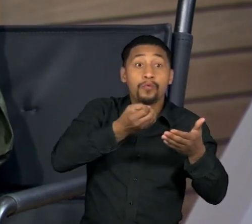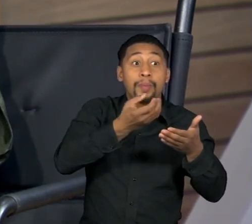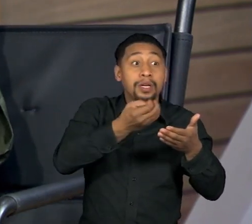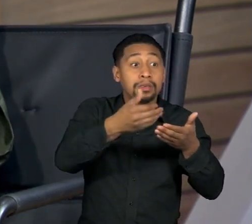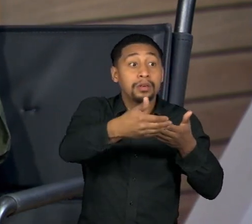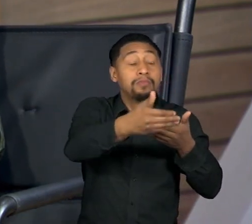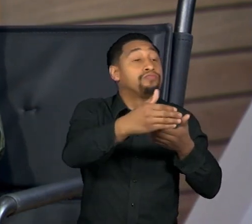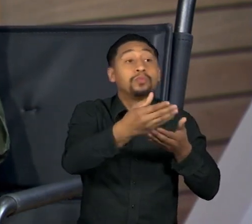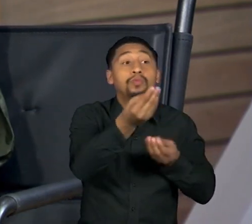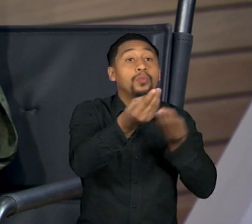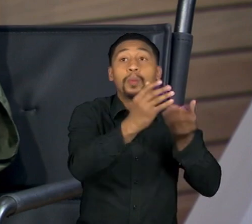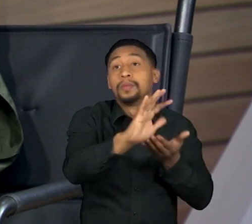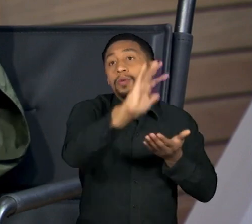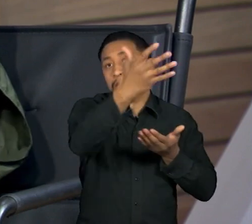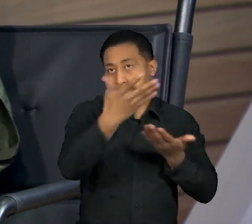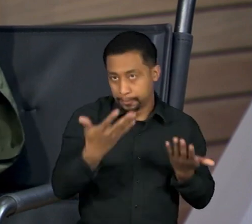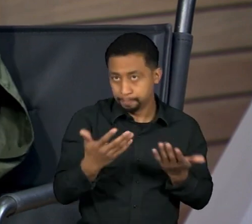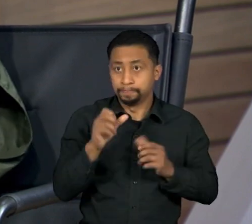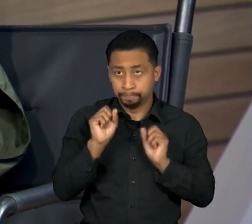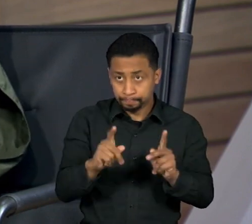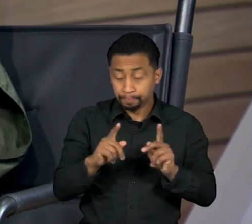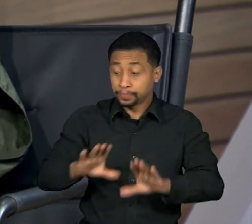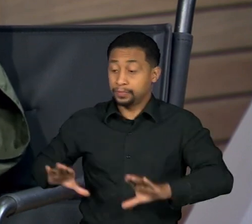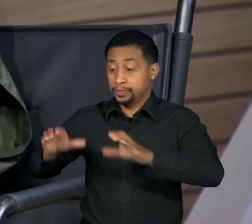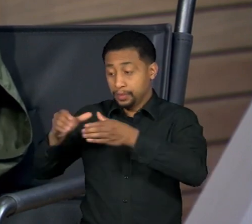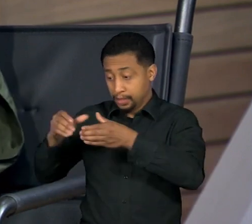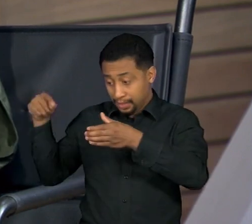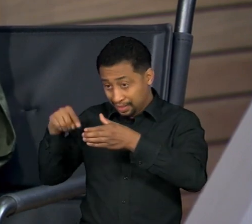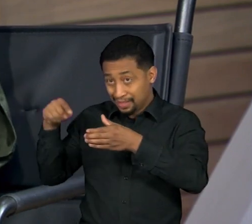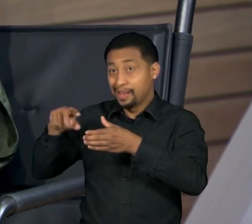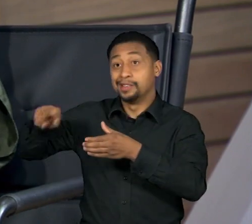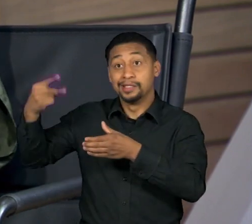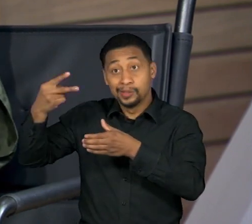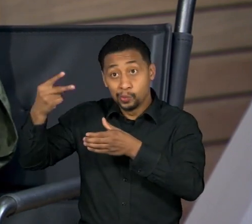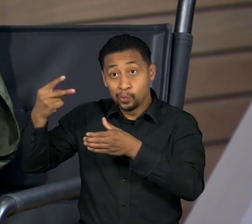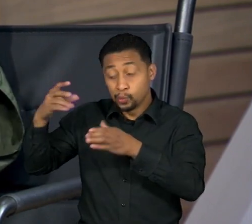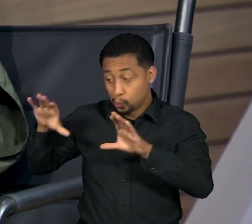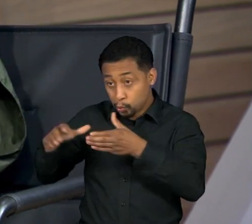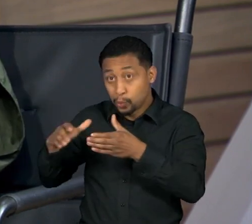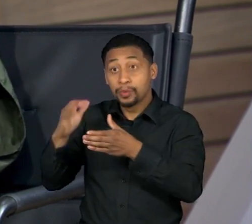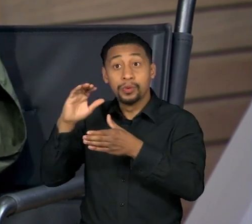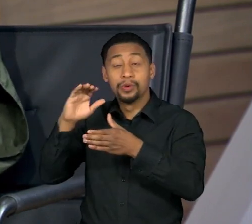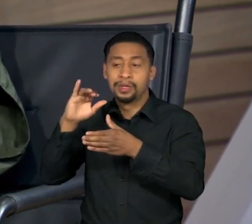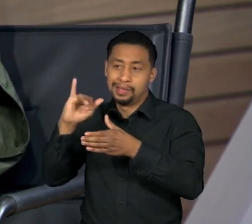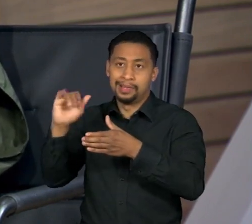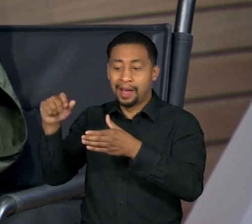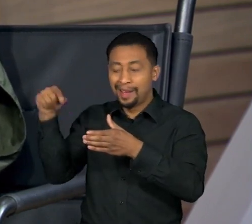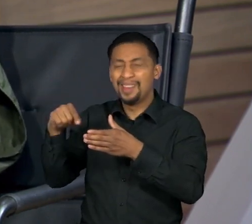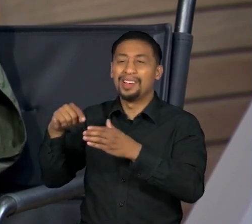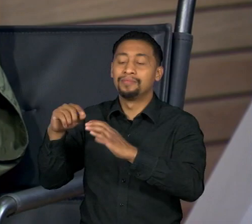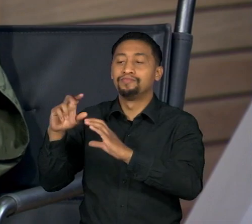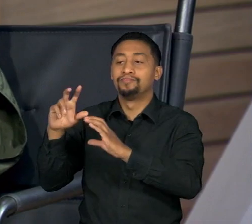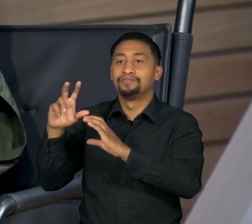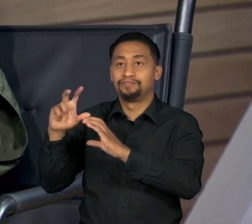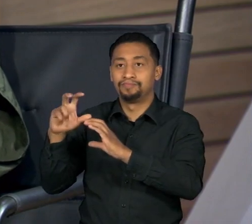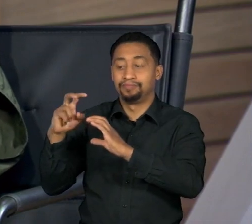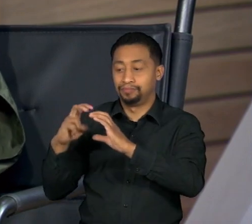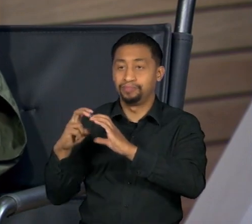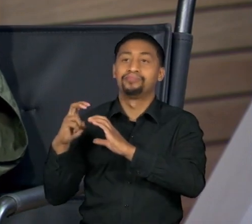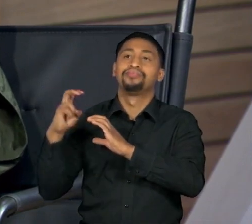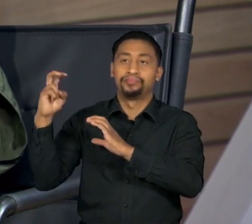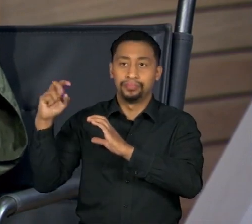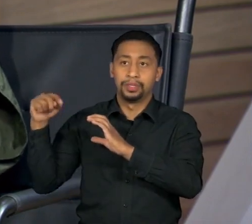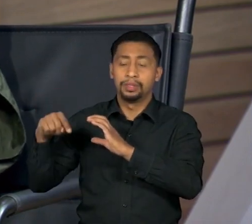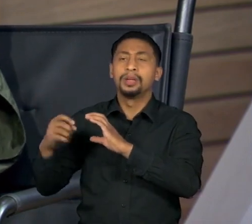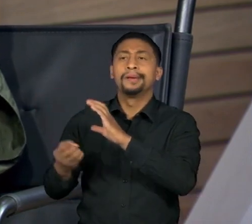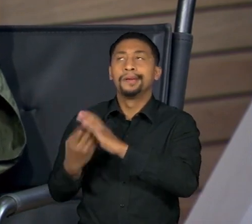IA generativa, onde está o ChatGPT. Além de ela faz a previsão, mas ela gera uma imagem, um